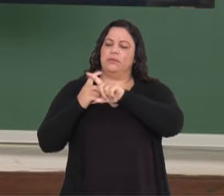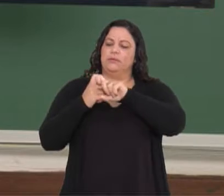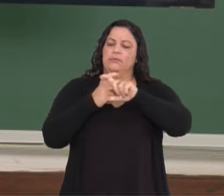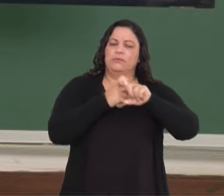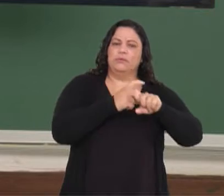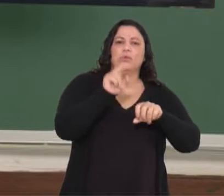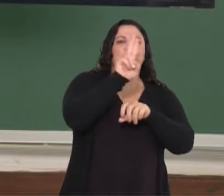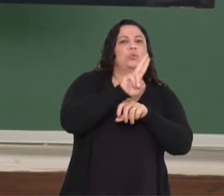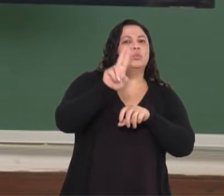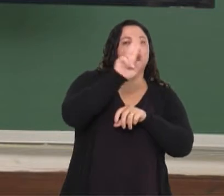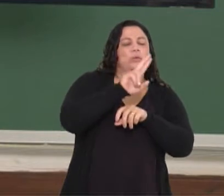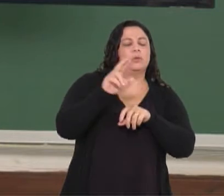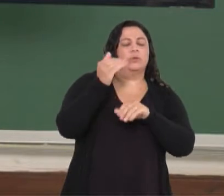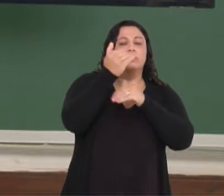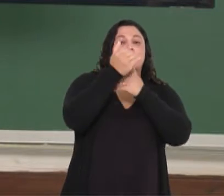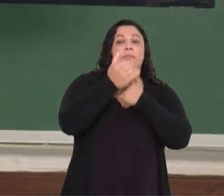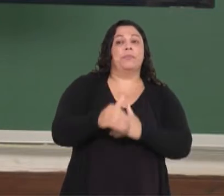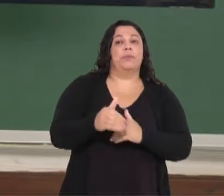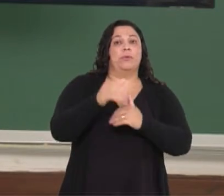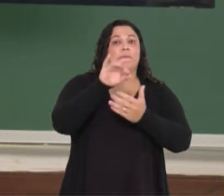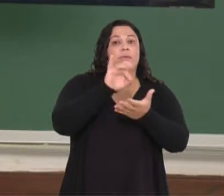da prova real da divisão.